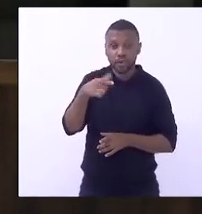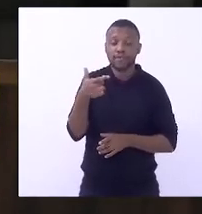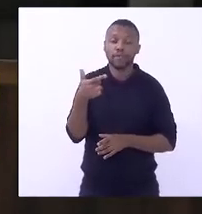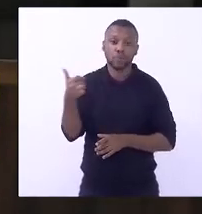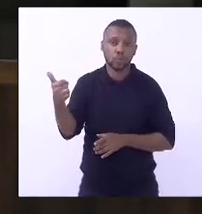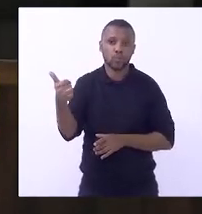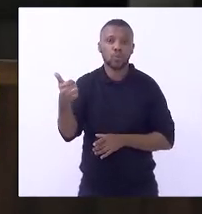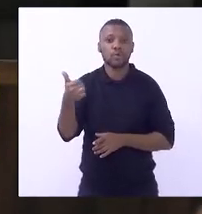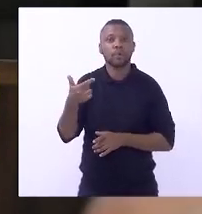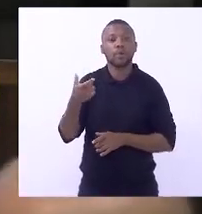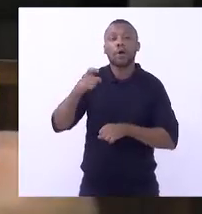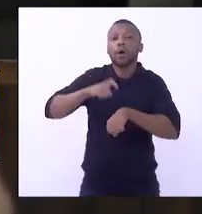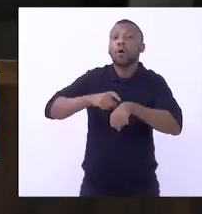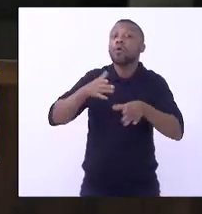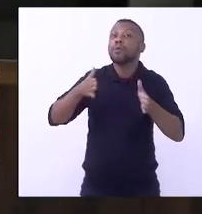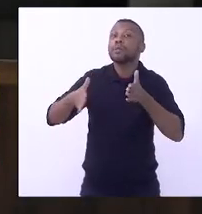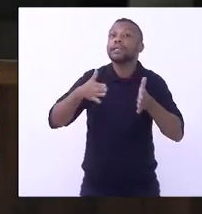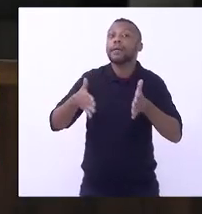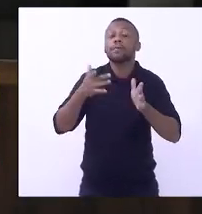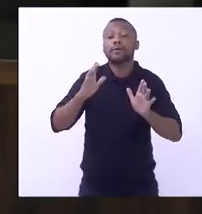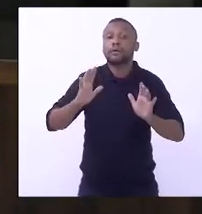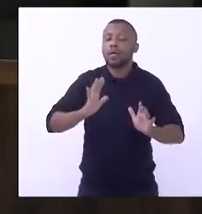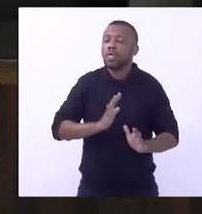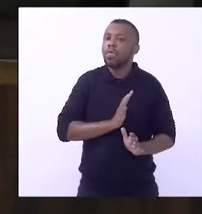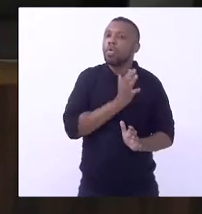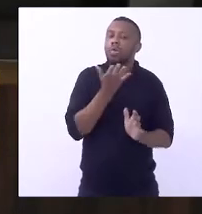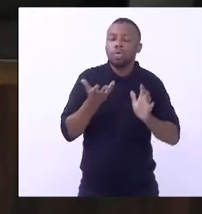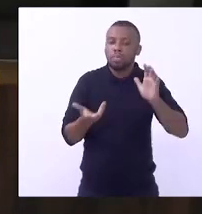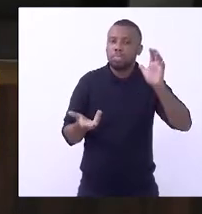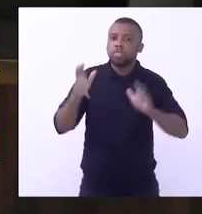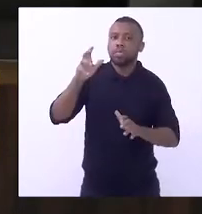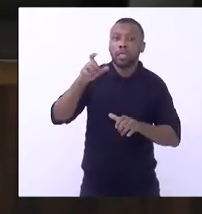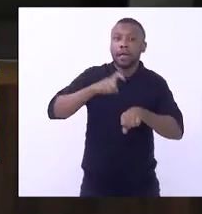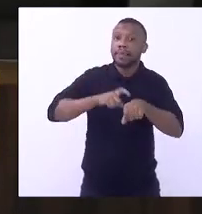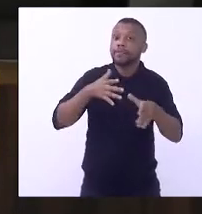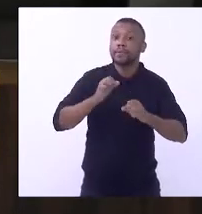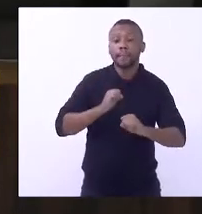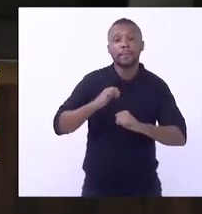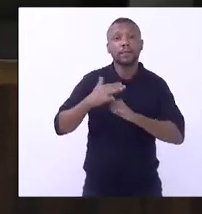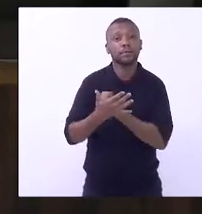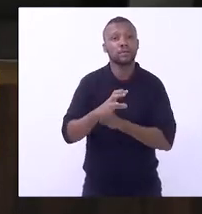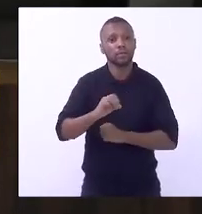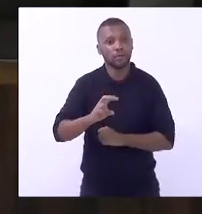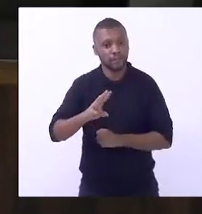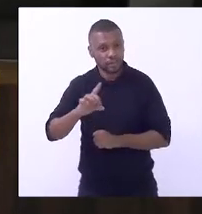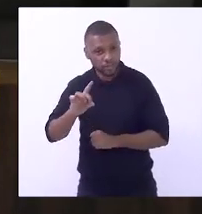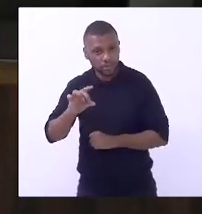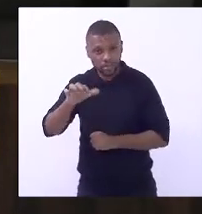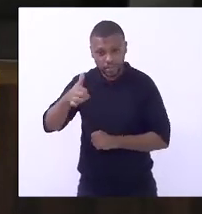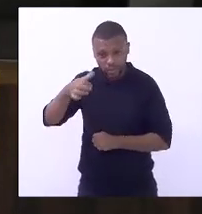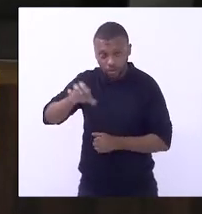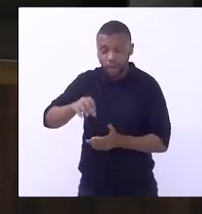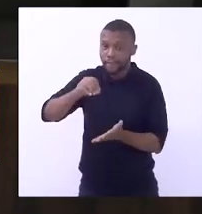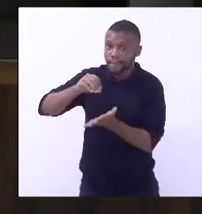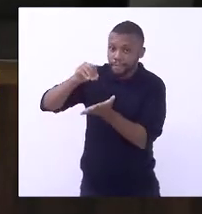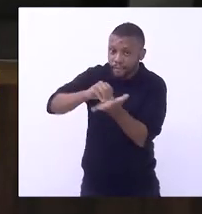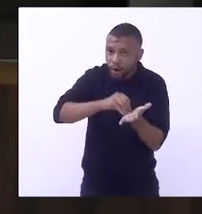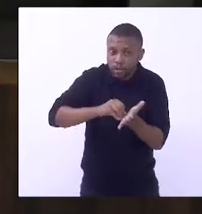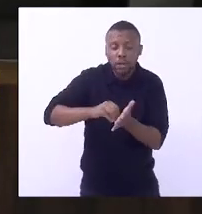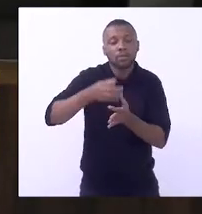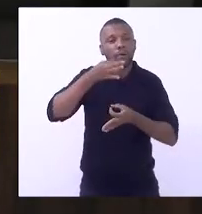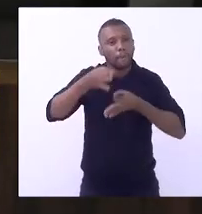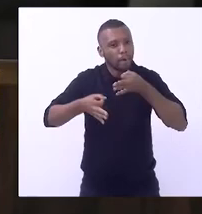que perdurar o estado de calamidade pública em virtude da pandemia Covid-19. Pendendo de pareceres das comissões de Constituição e Justiça, Servidores Públicos e